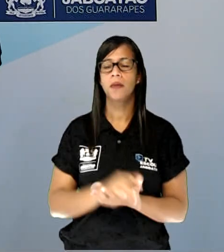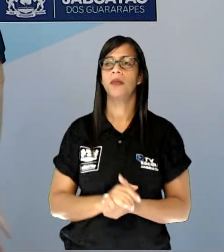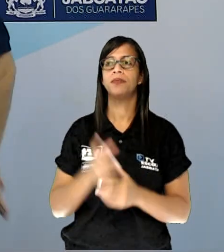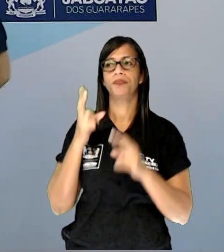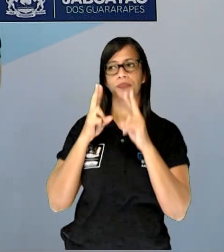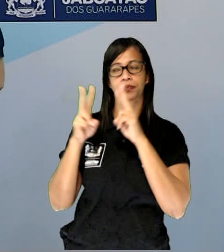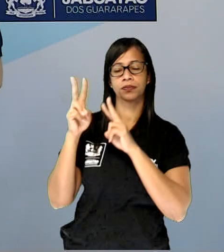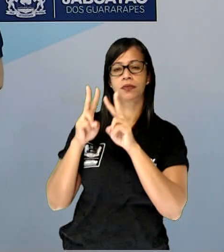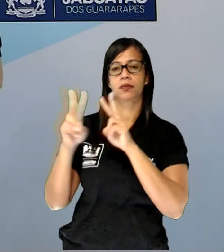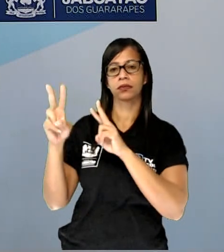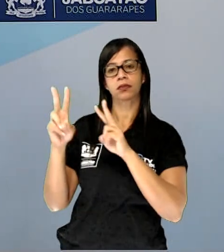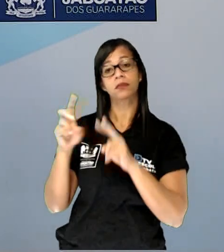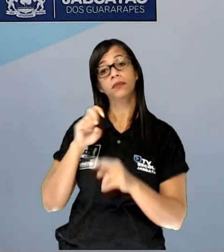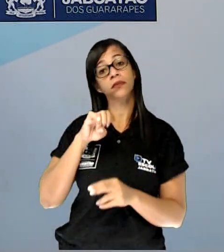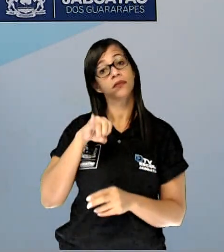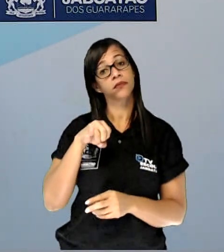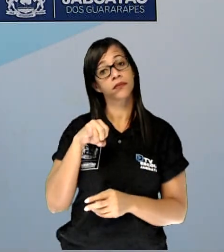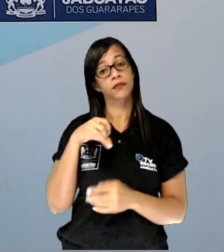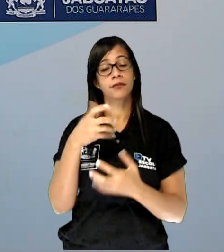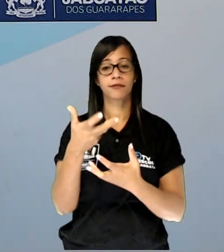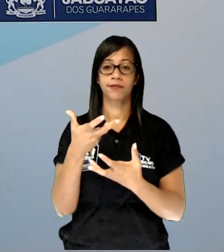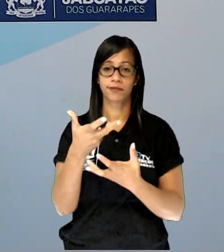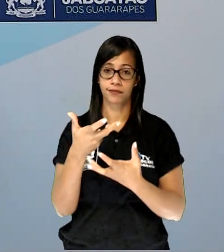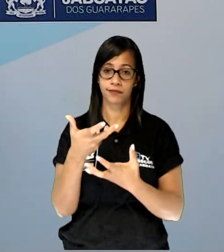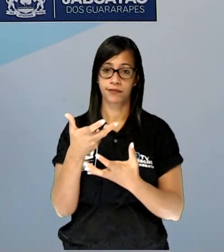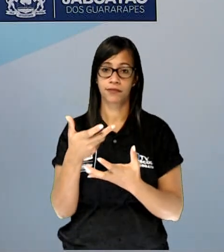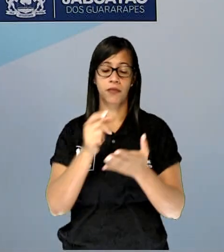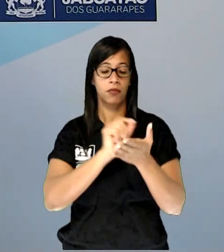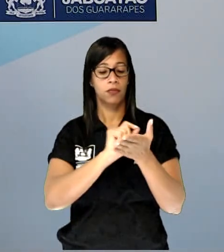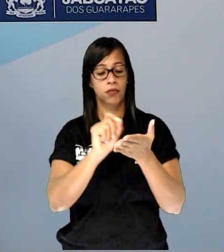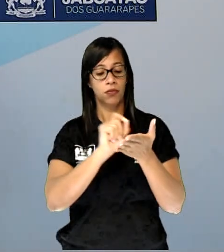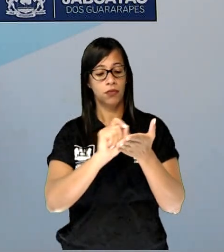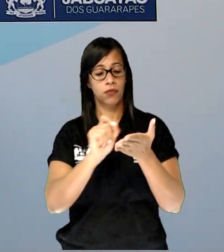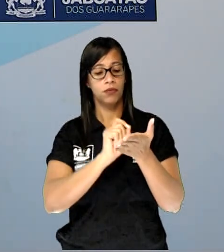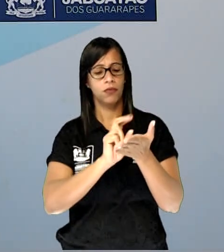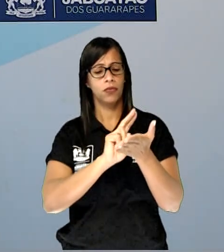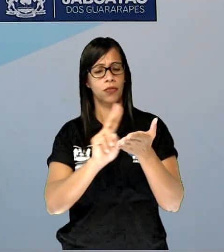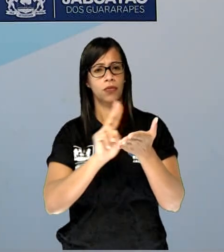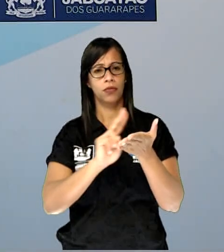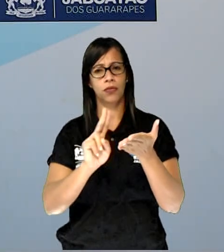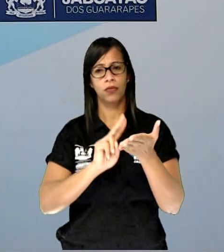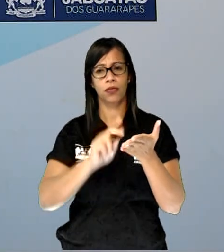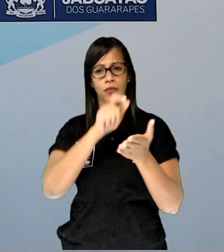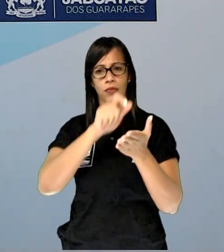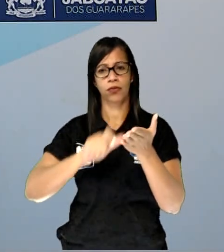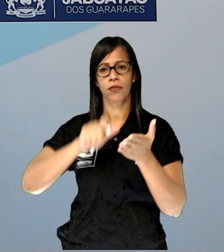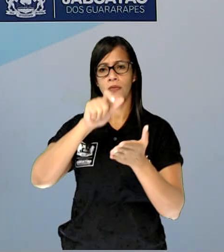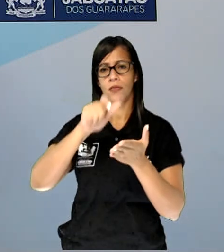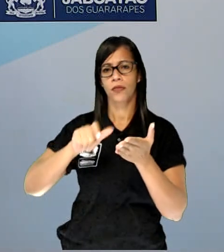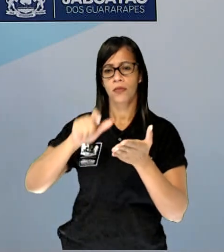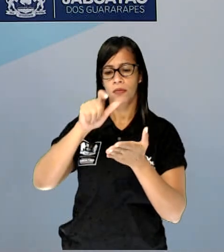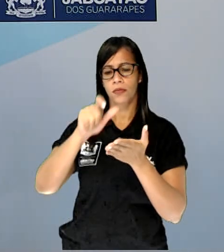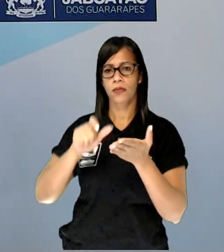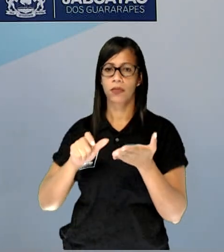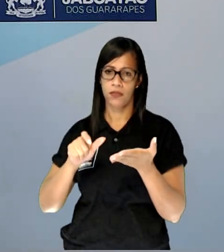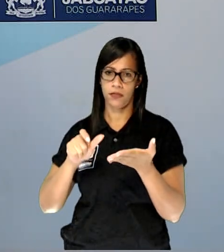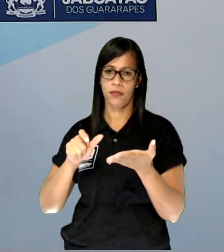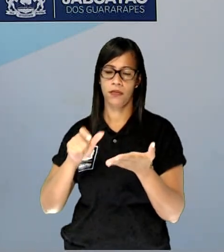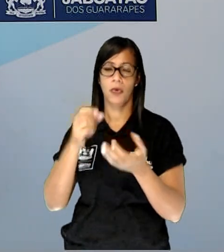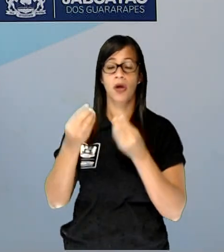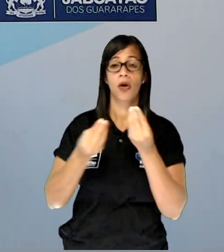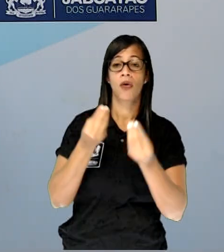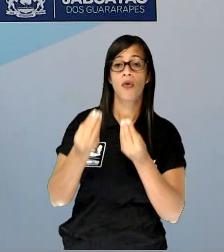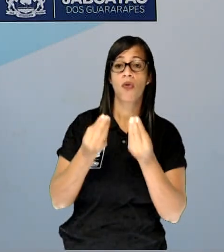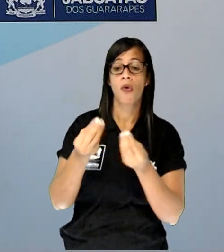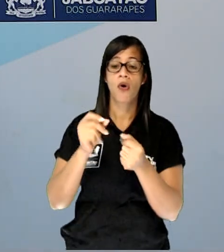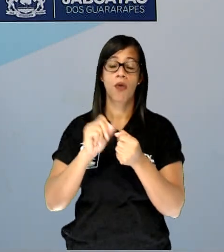vocês conseguirem fazer assim, ó, objetos escolhidos, material do qual o objeto é feito, houve